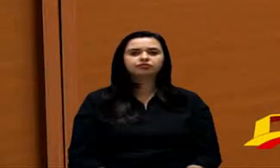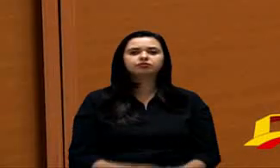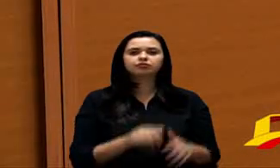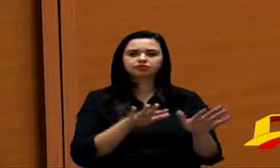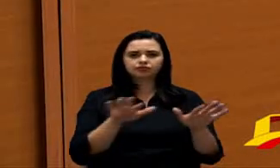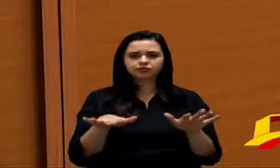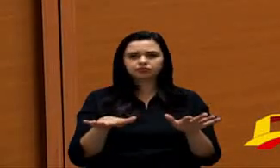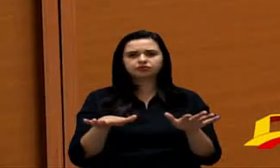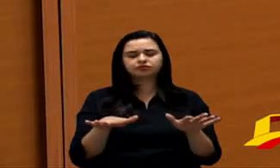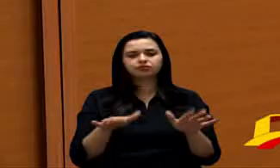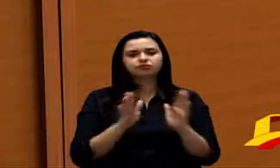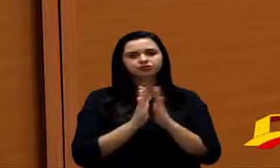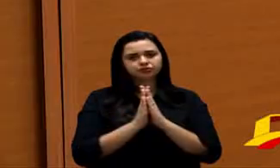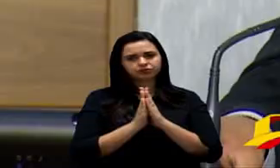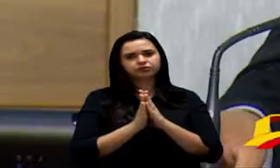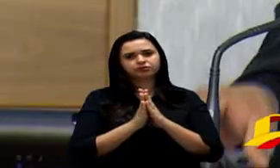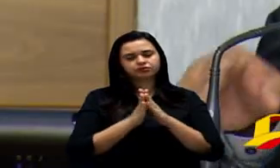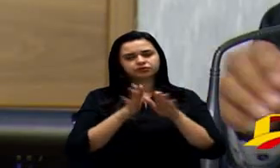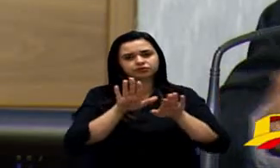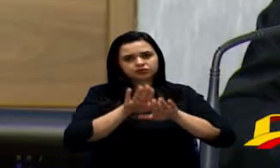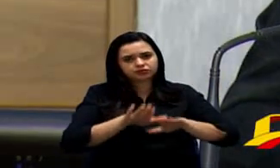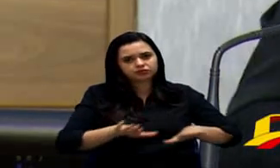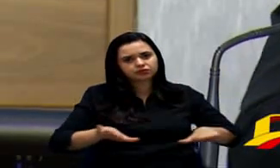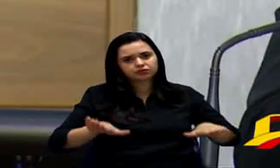Pessoal, vamos só tentar